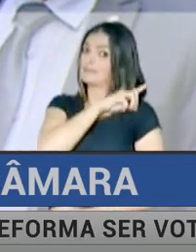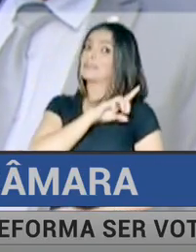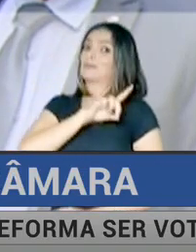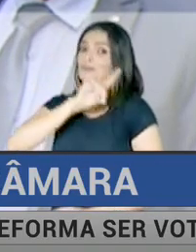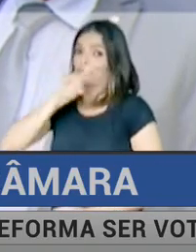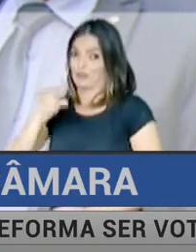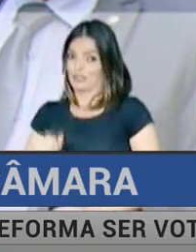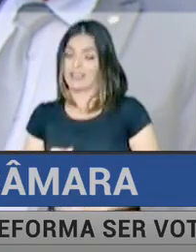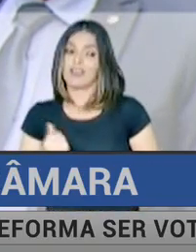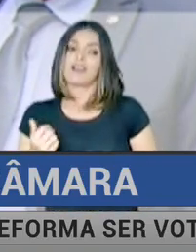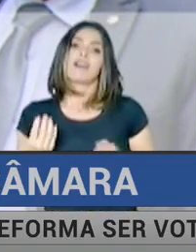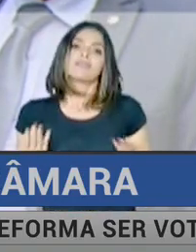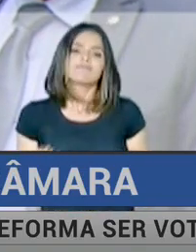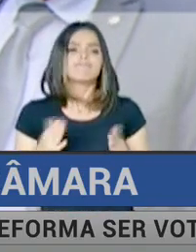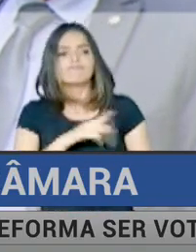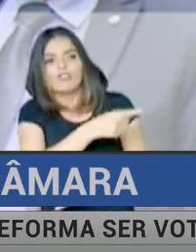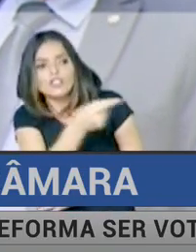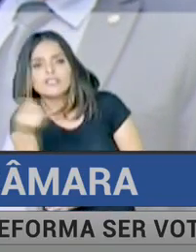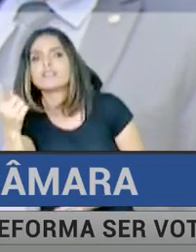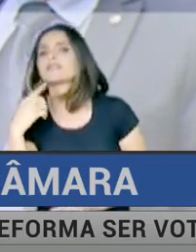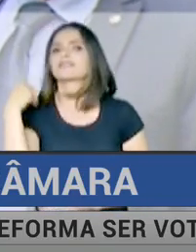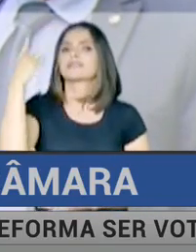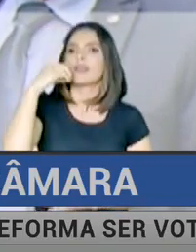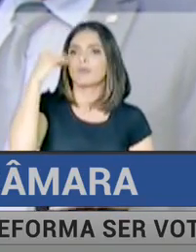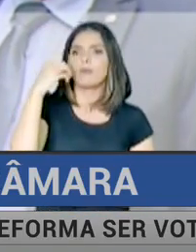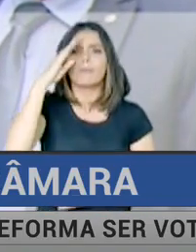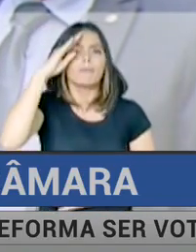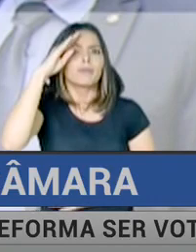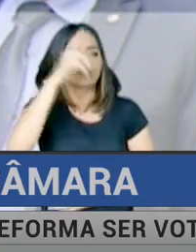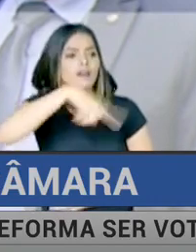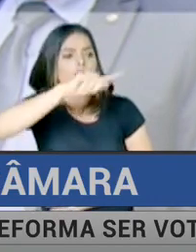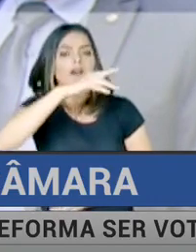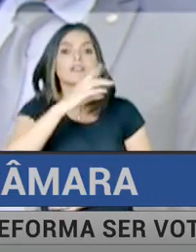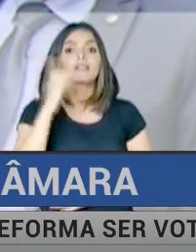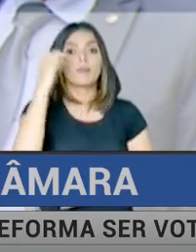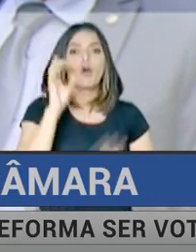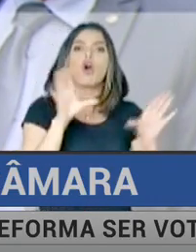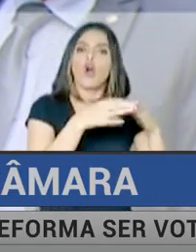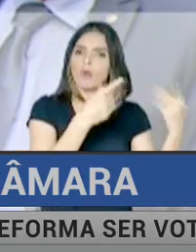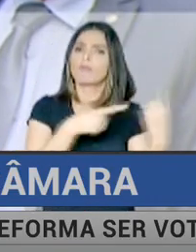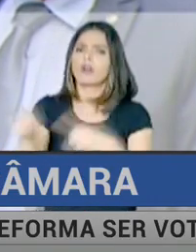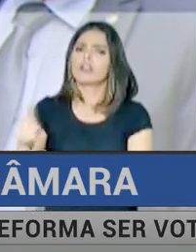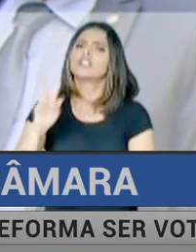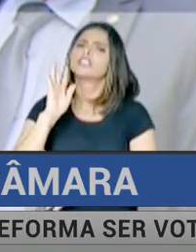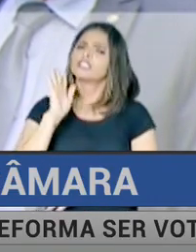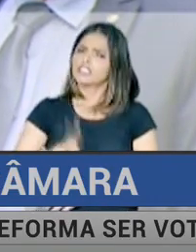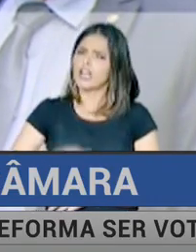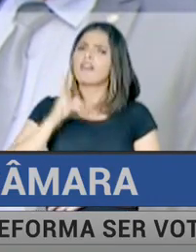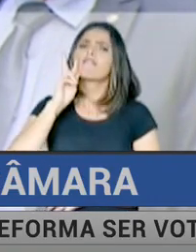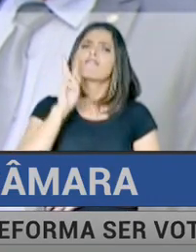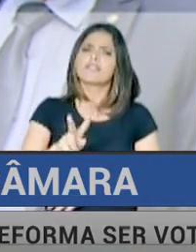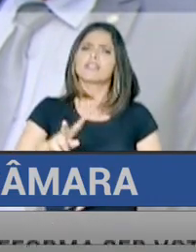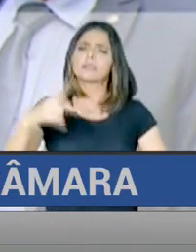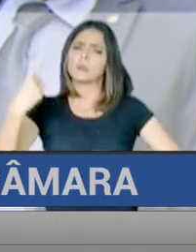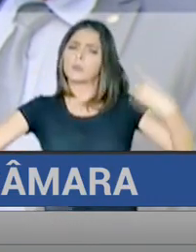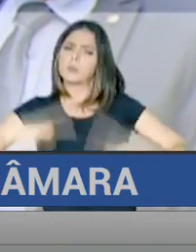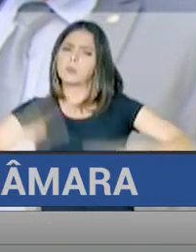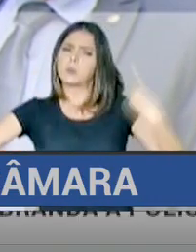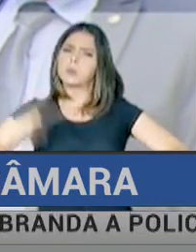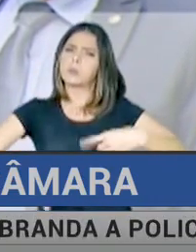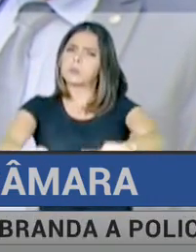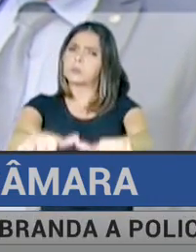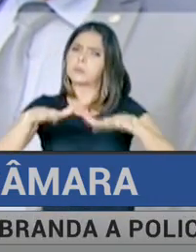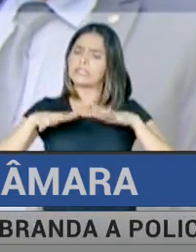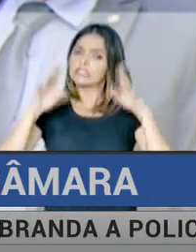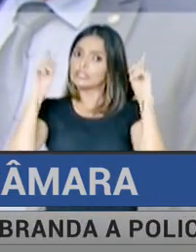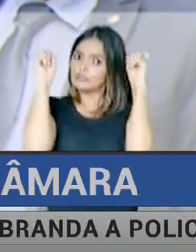de todos os deputados, principalmente dos que fazem oposição. Eu já vi sessões aqui muito mais difíceis e